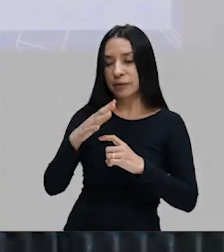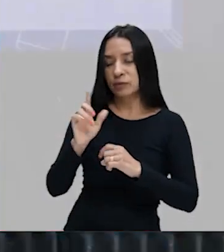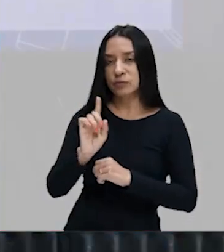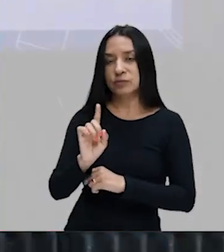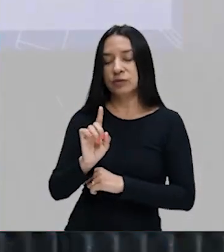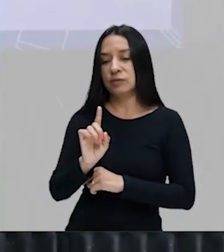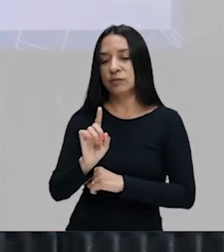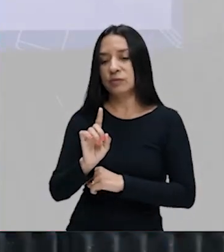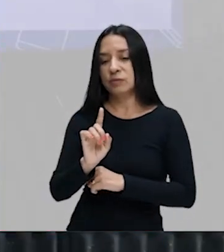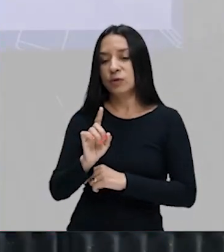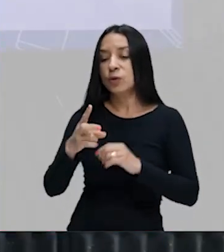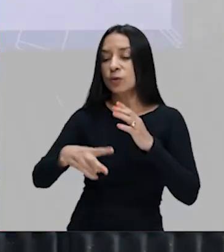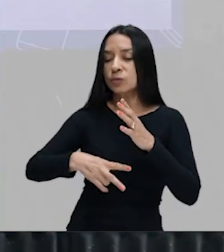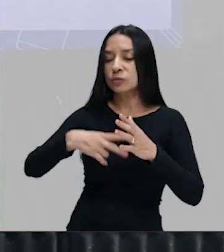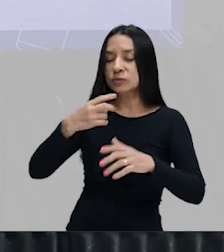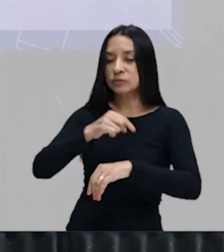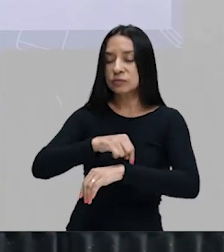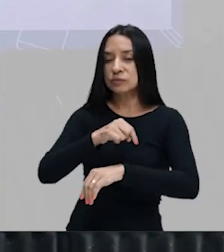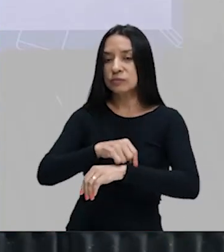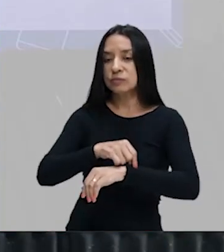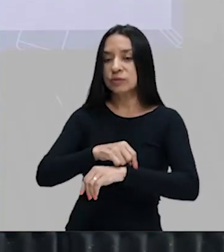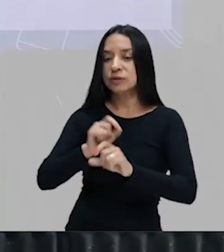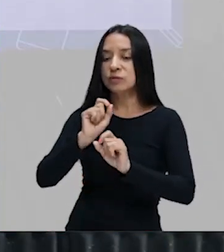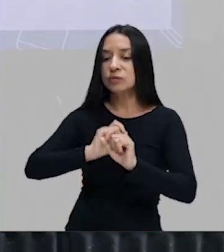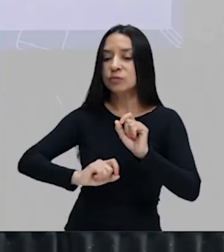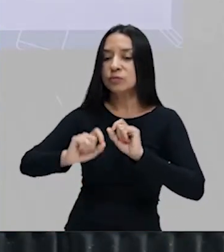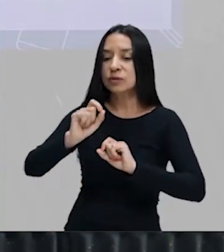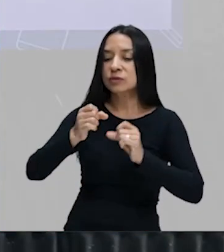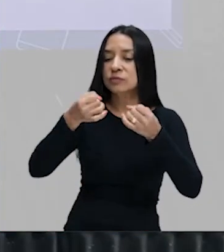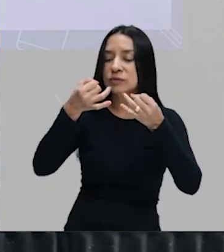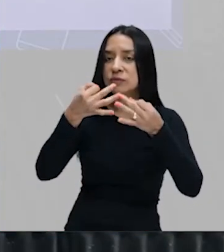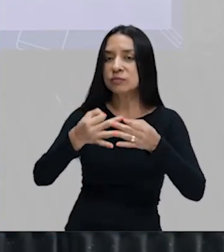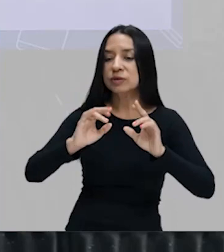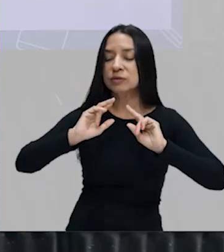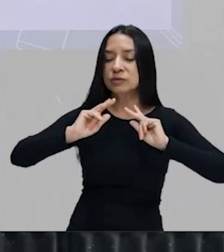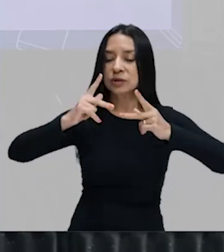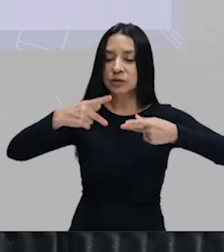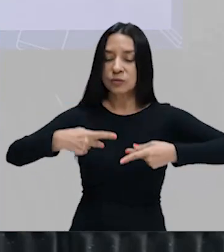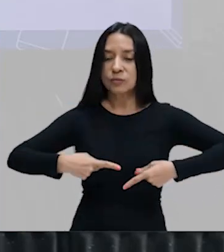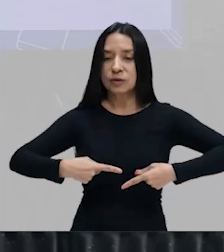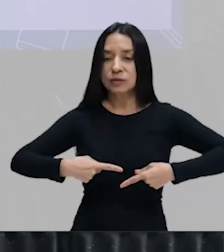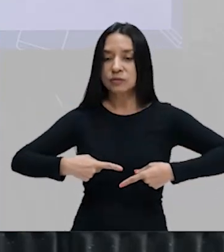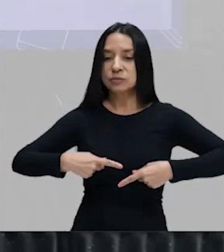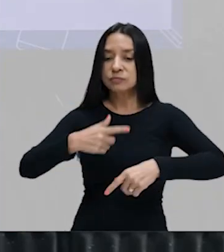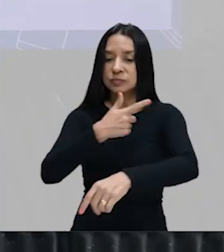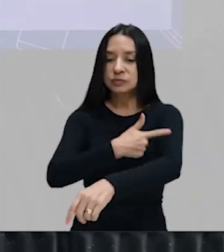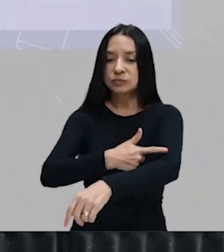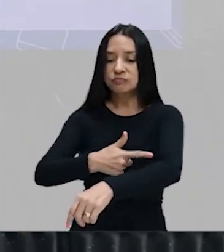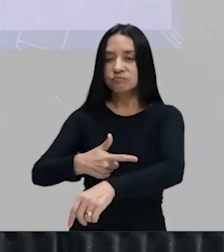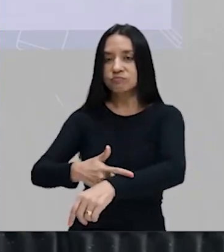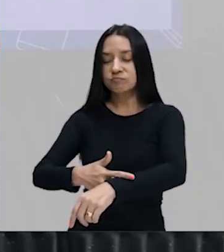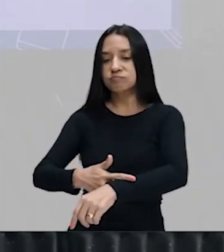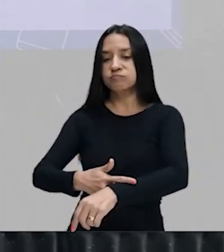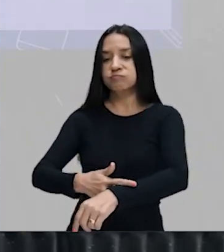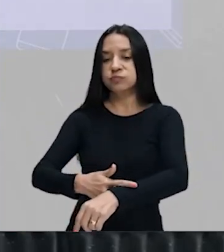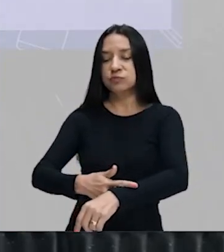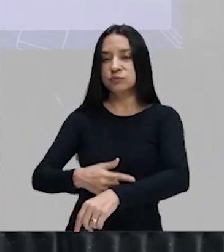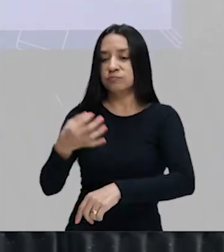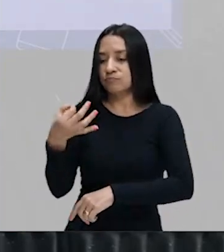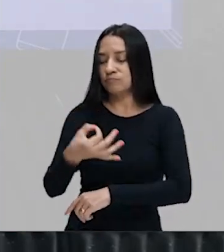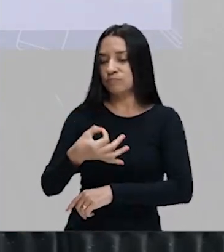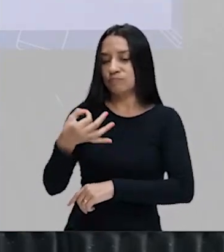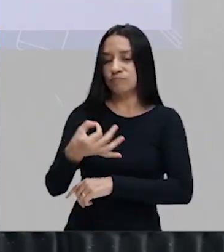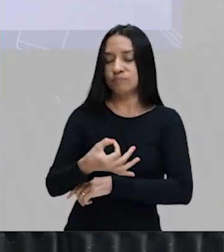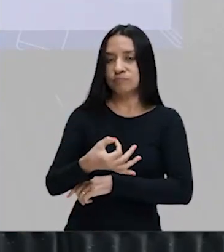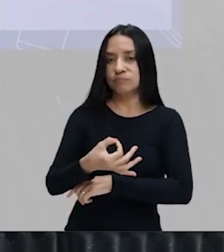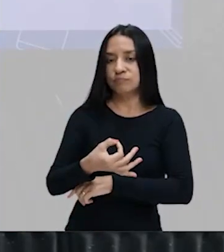ser humano, das virtudes, o período socrático. Porque fica bem fácil, né? O primeiro período é pré-socrático, o segundo é